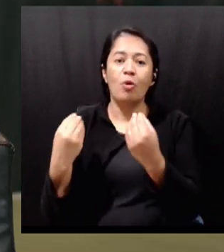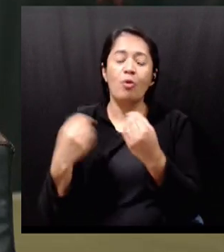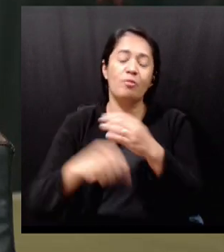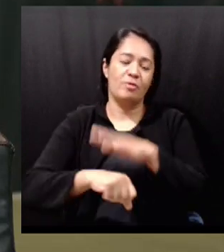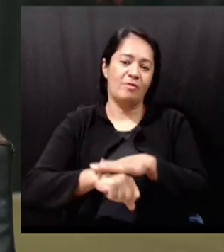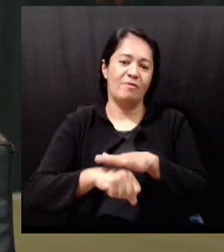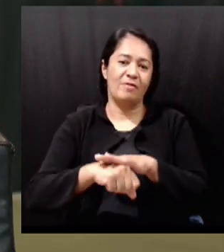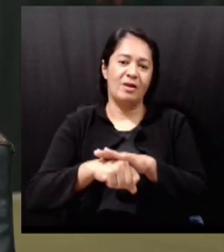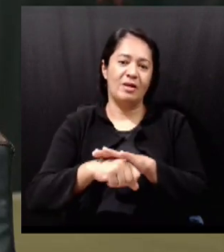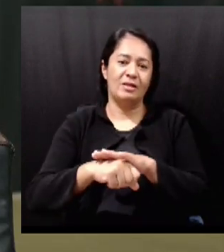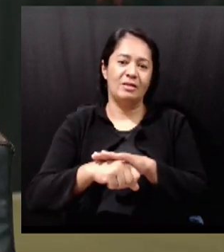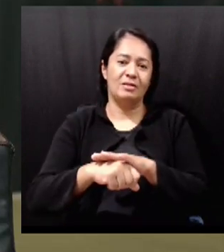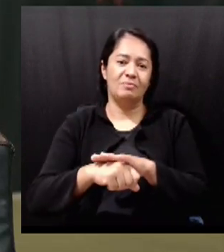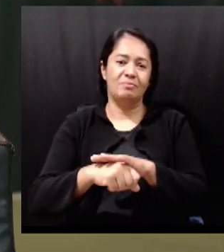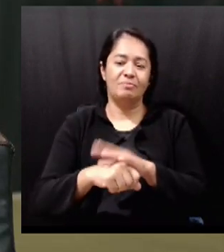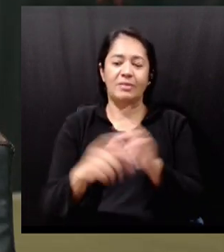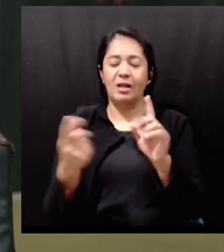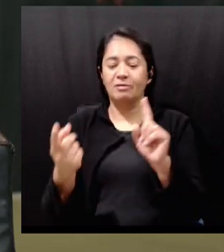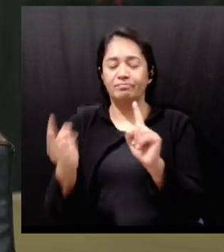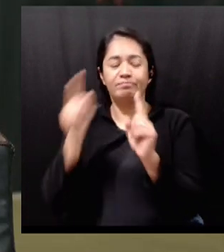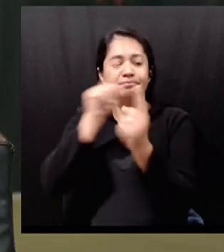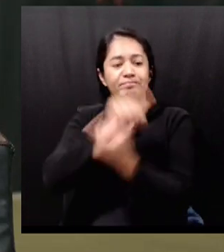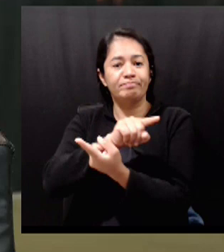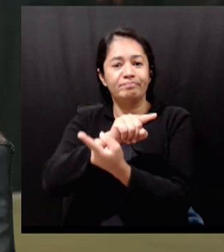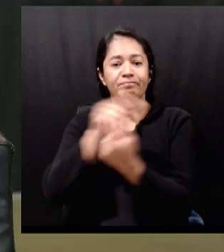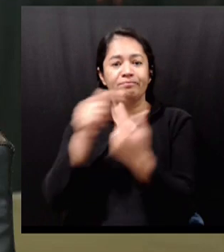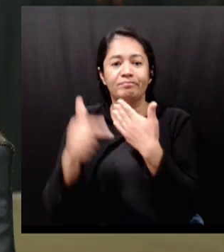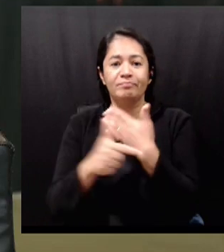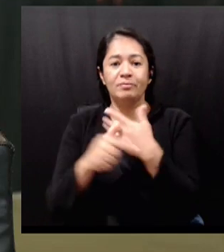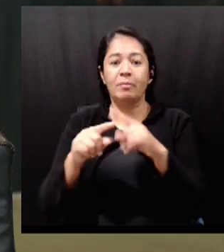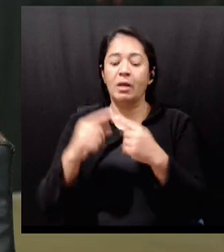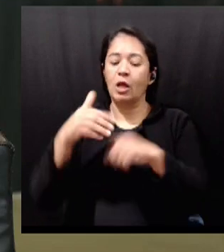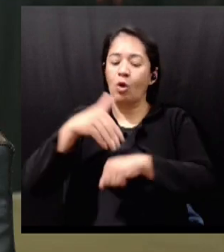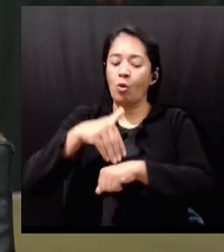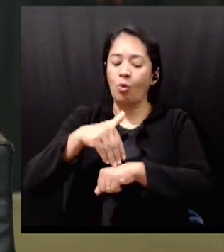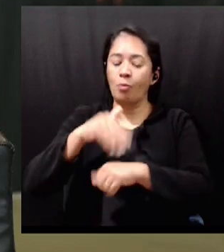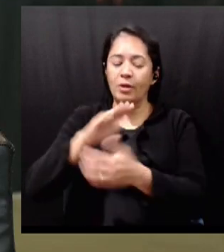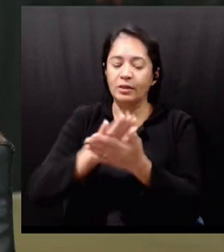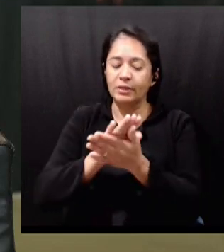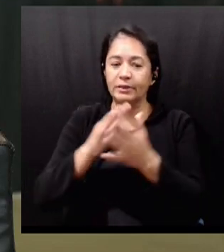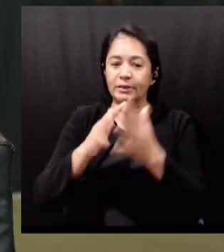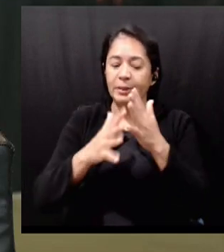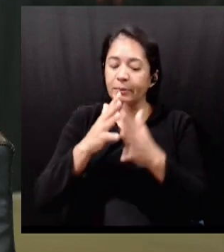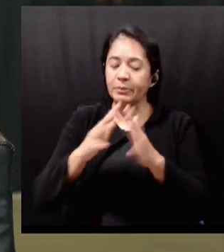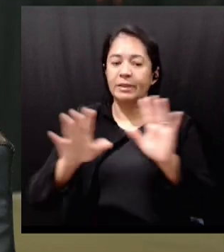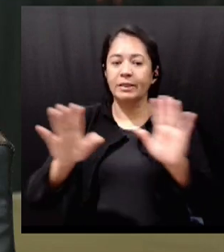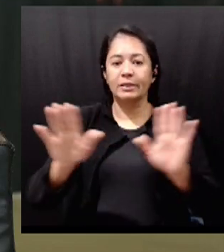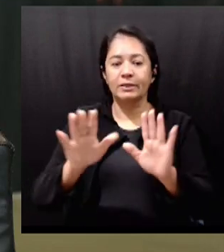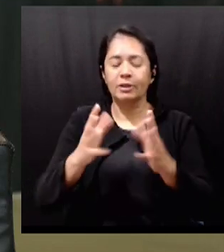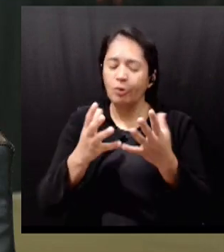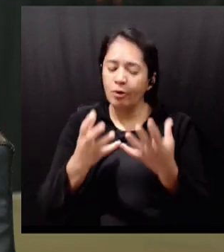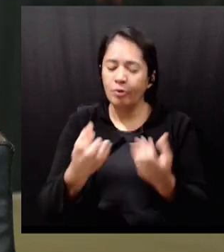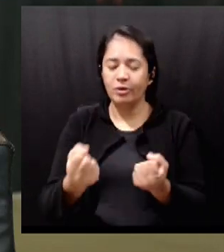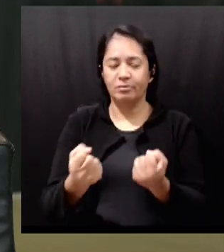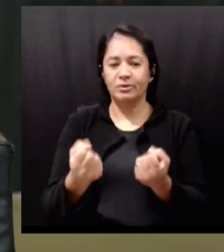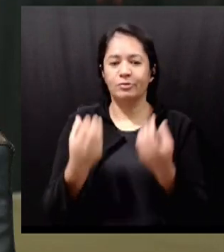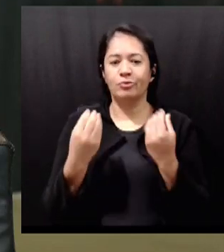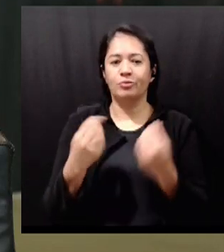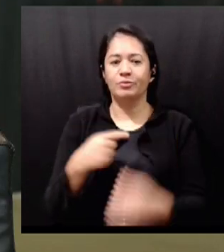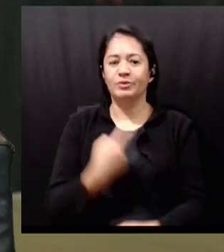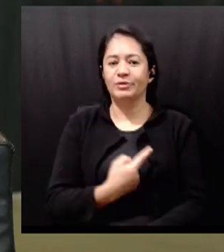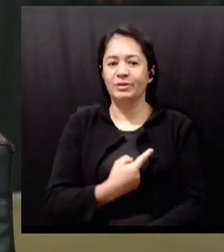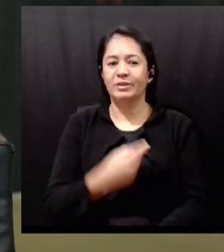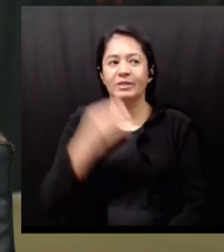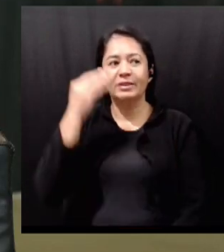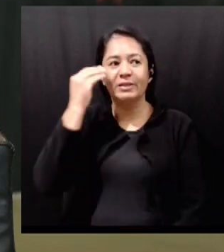essa inversão de papéis sem culpa, sem conflito e com acolhimento? A gente vai tentar